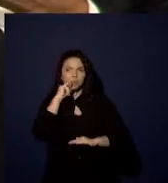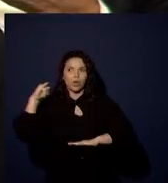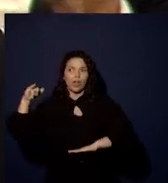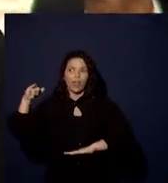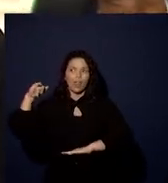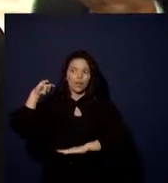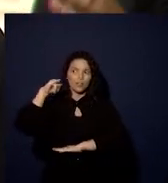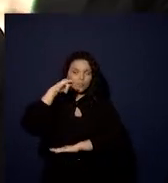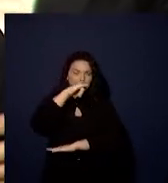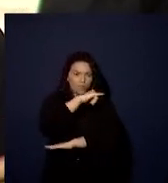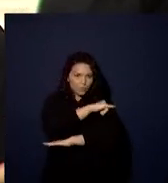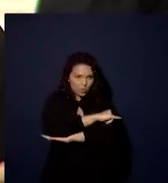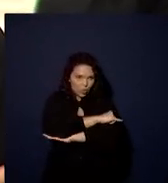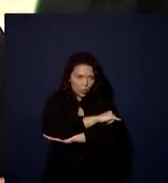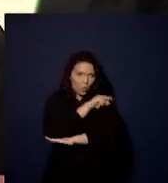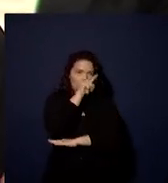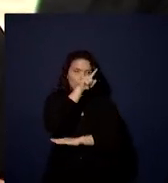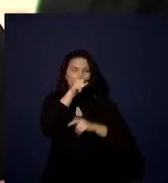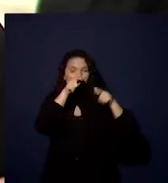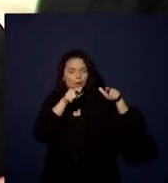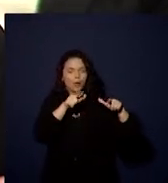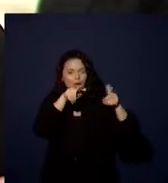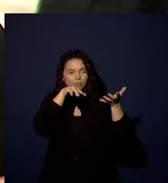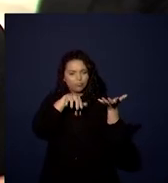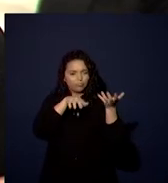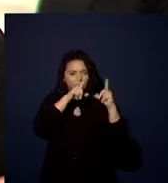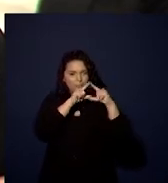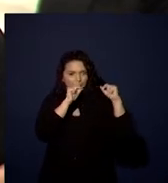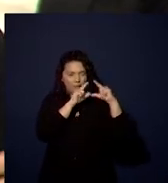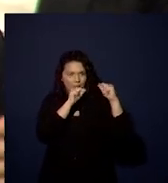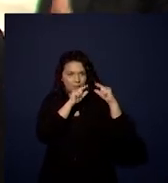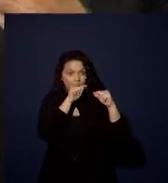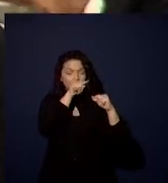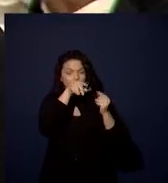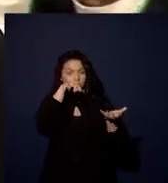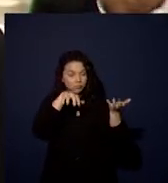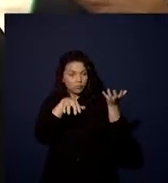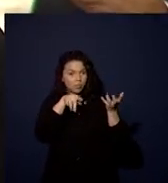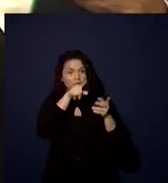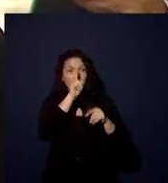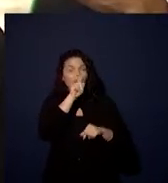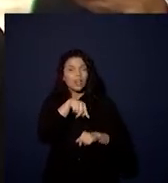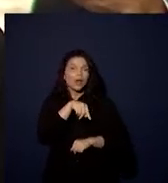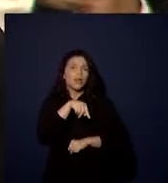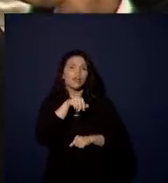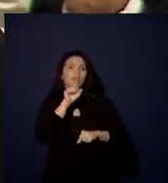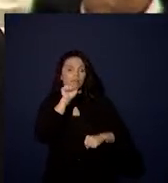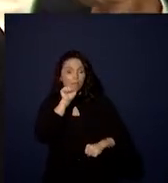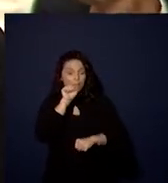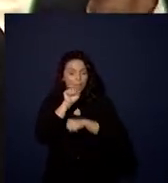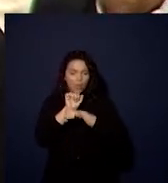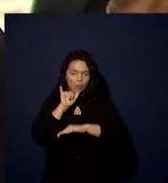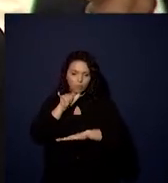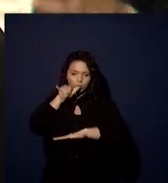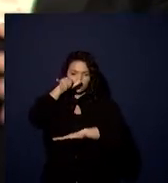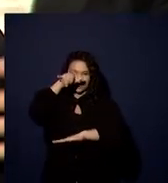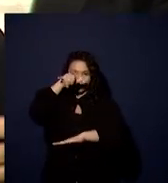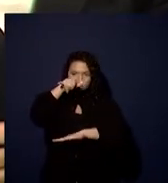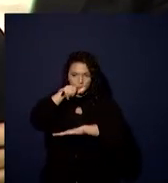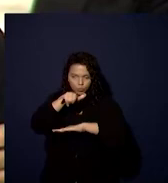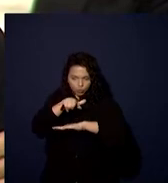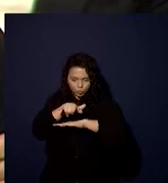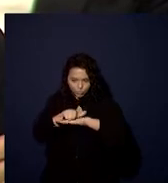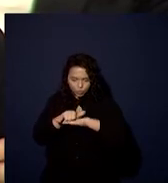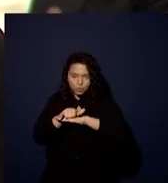por exemplo que a gente atende lá no aeroporto de Brasília em que os aviões ao faze preparada nos seus Fingers